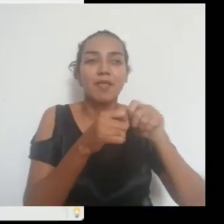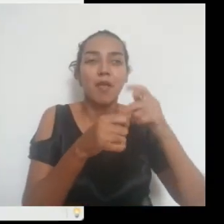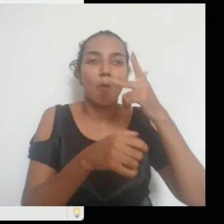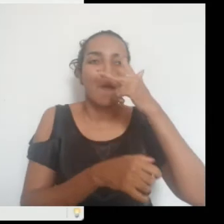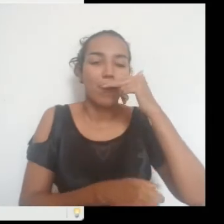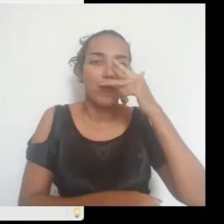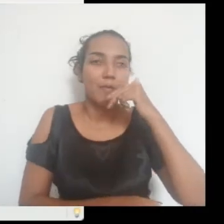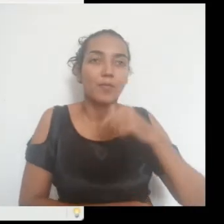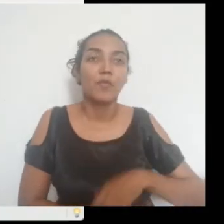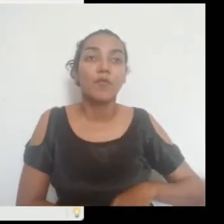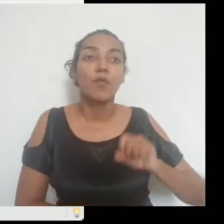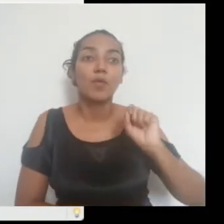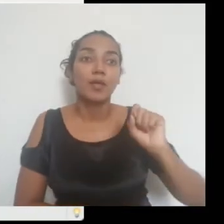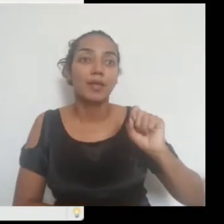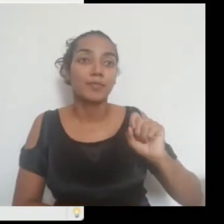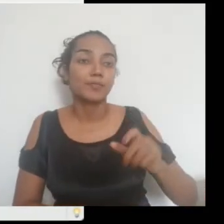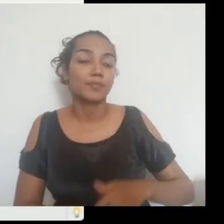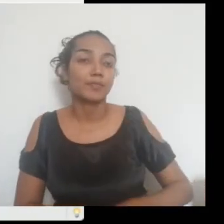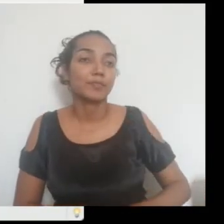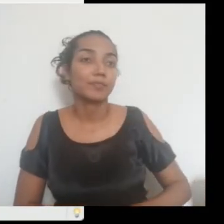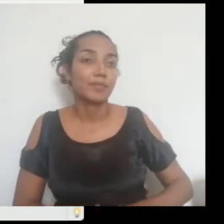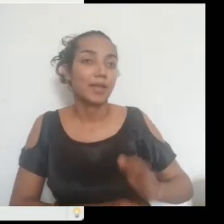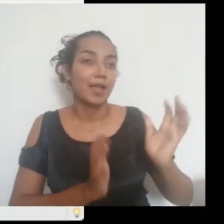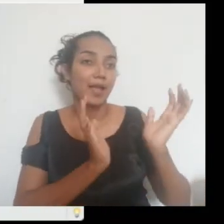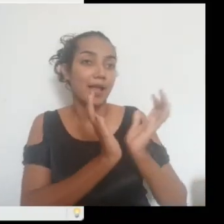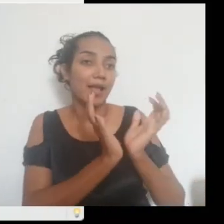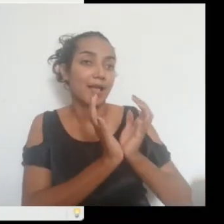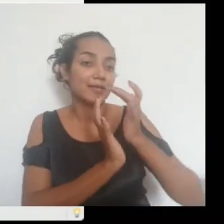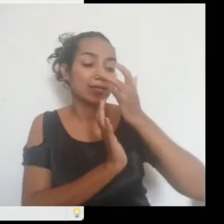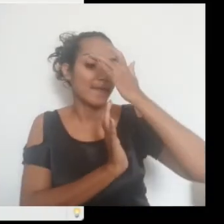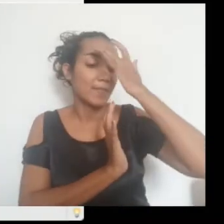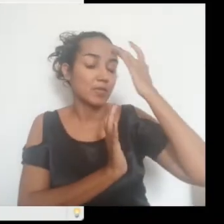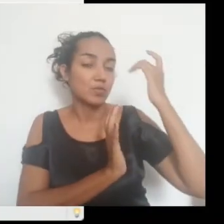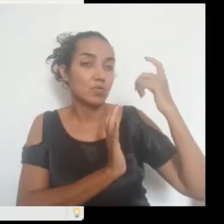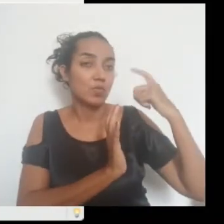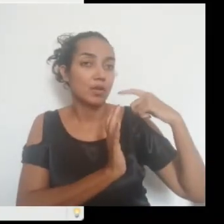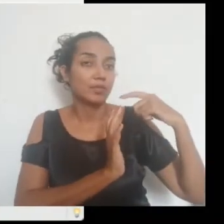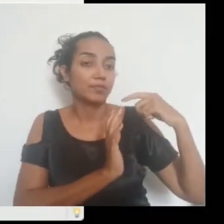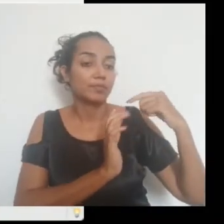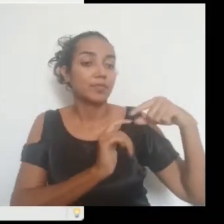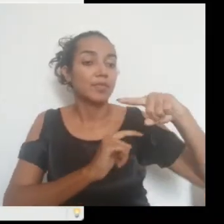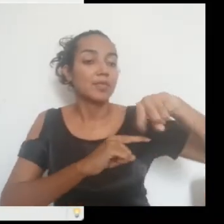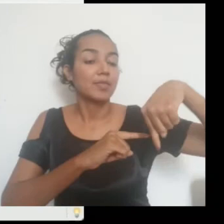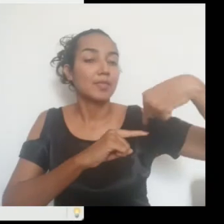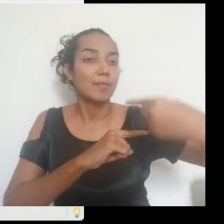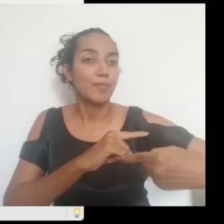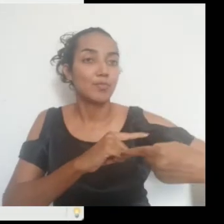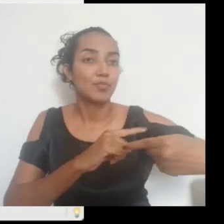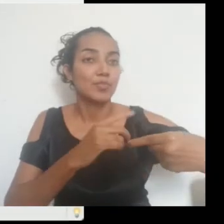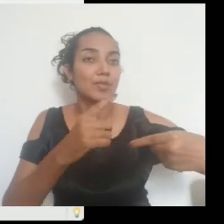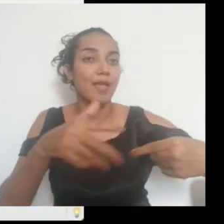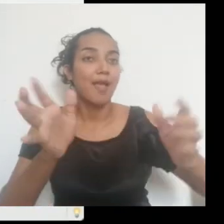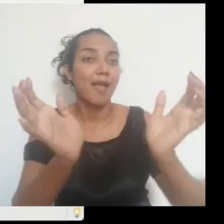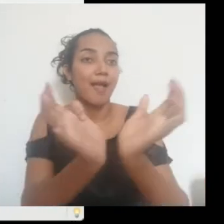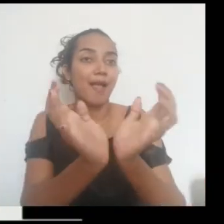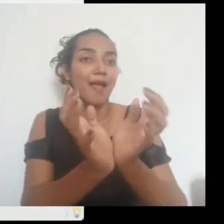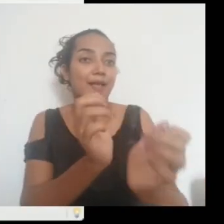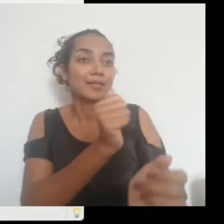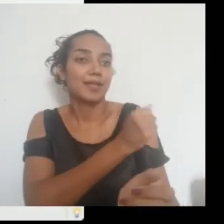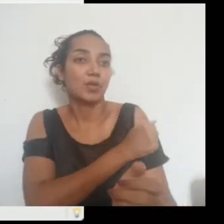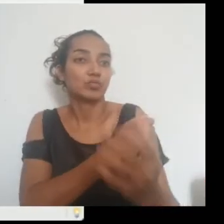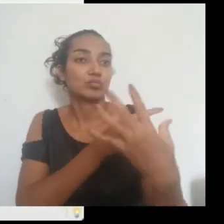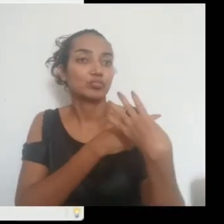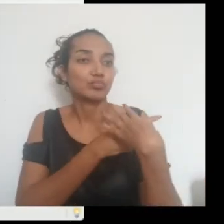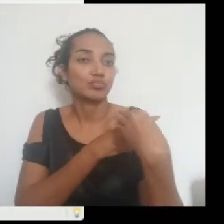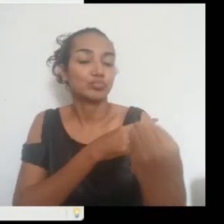vou dizer que aluno extends da classe pessoa. Notem que ao